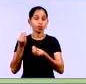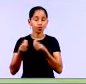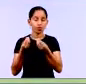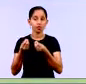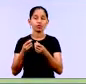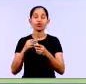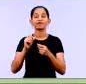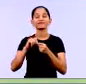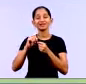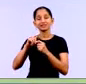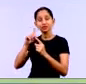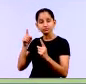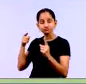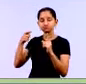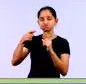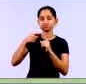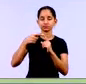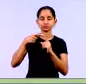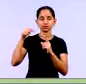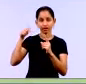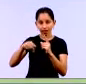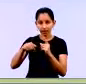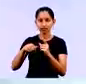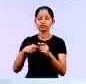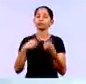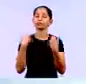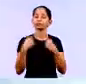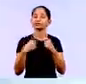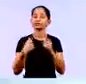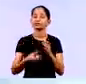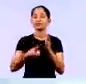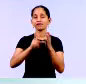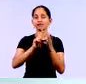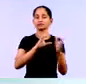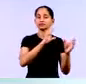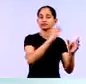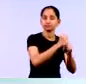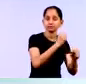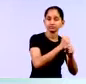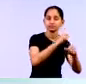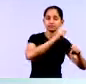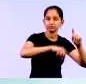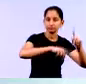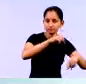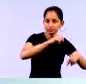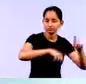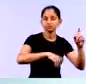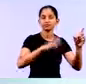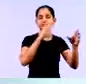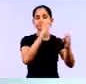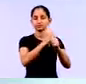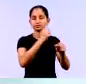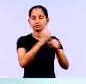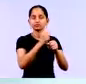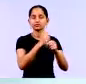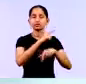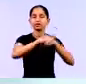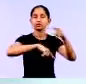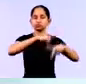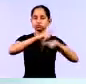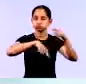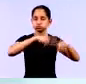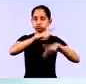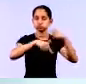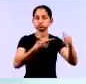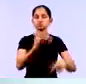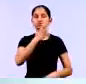o custo de produção, eu tenho que calcular o custo de matéria-prima, o custo de